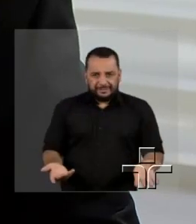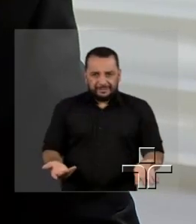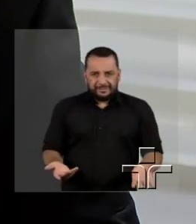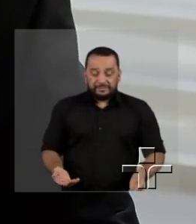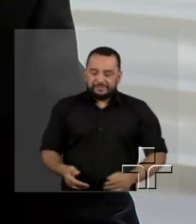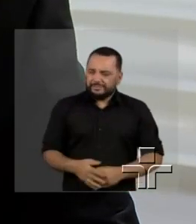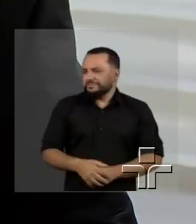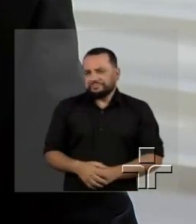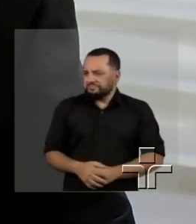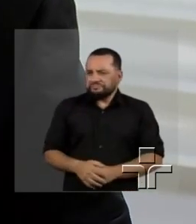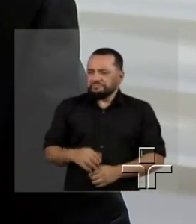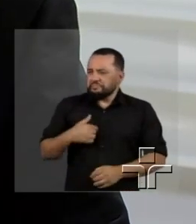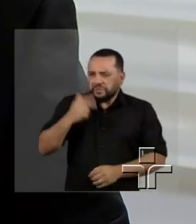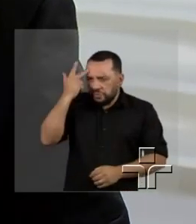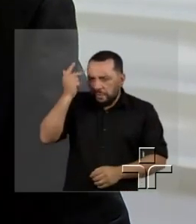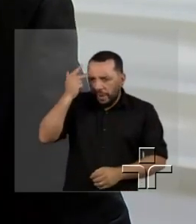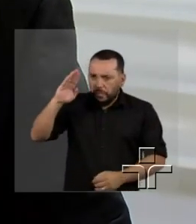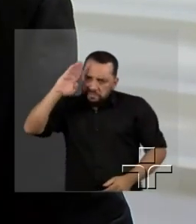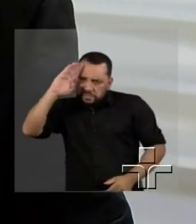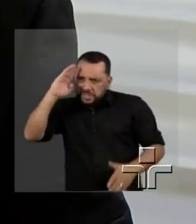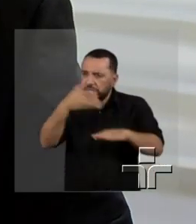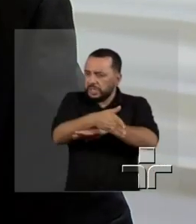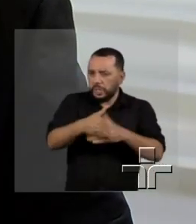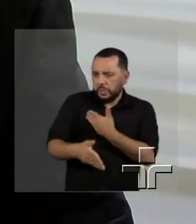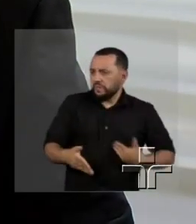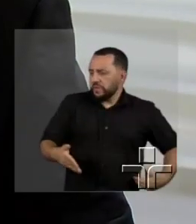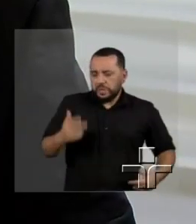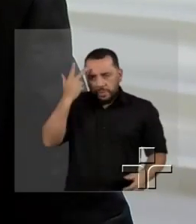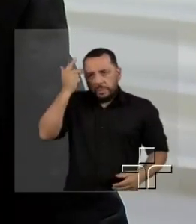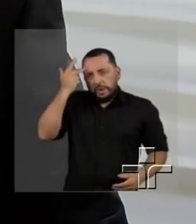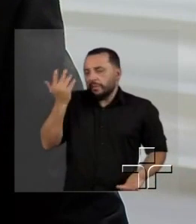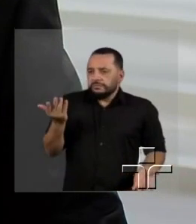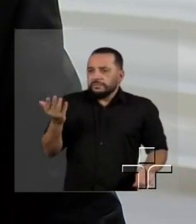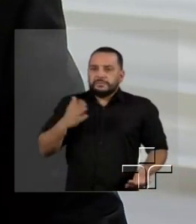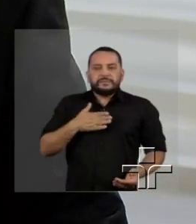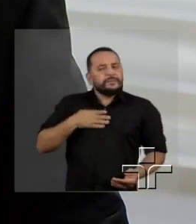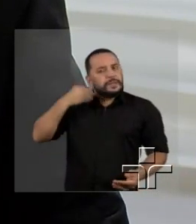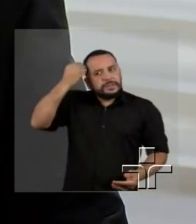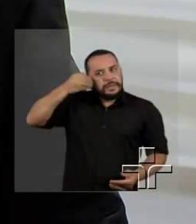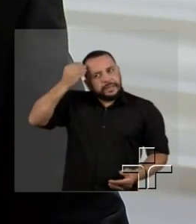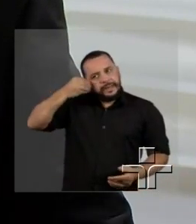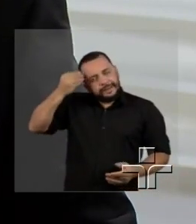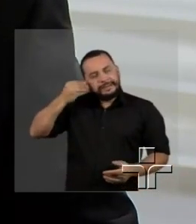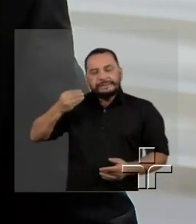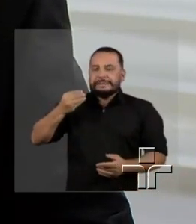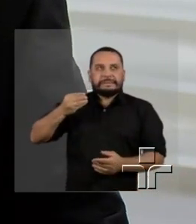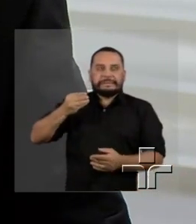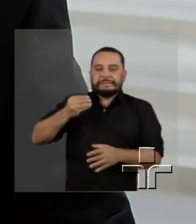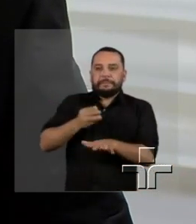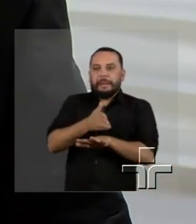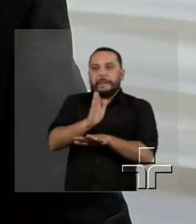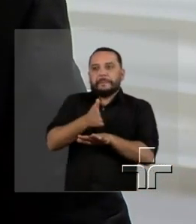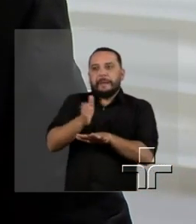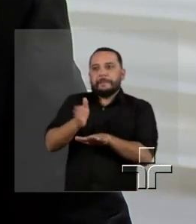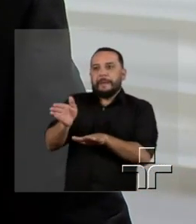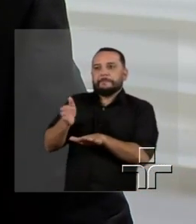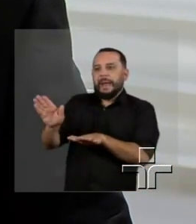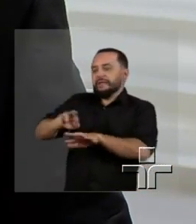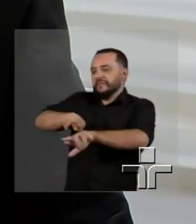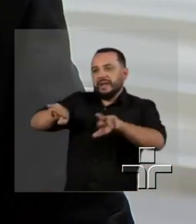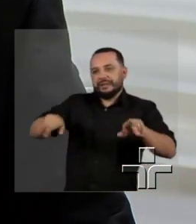da Secretaria de Governo. Esses que ficam ali dentro do palácio, os 4 chamados palacianos, eles são aqueles que têm talvez